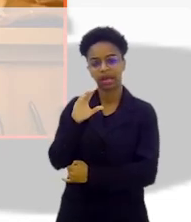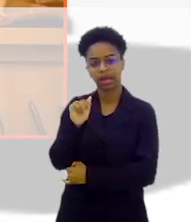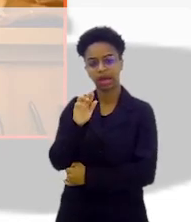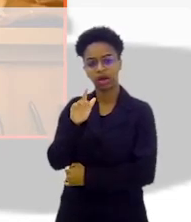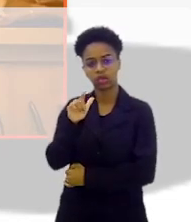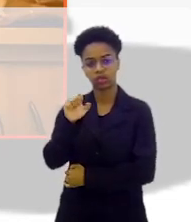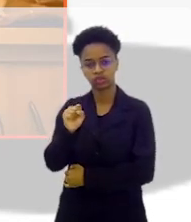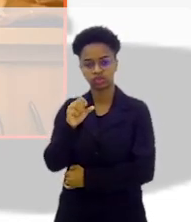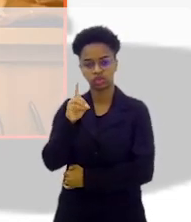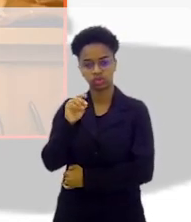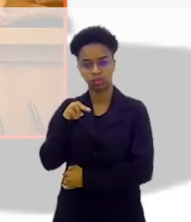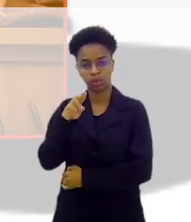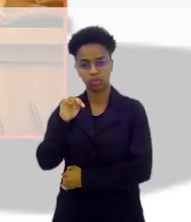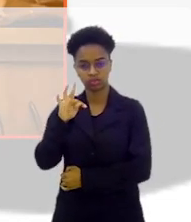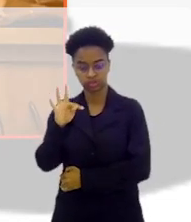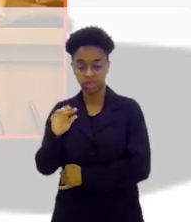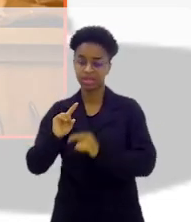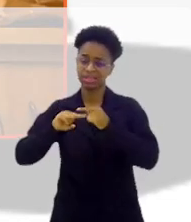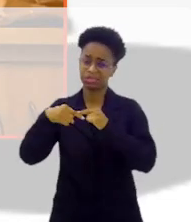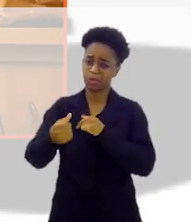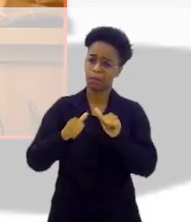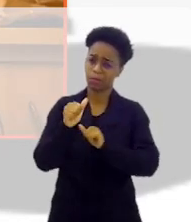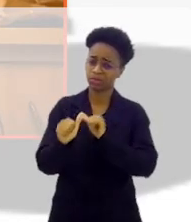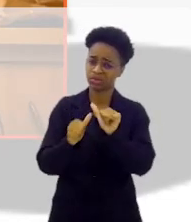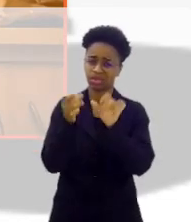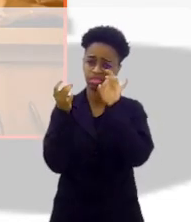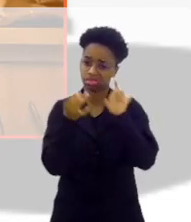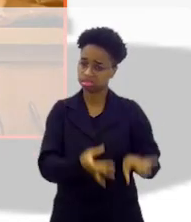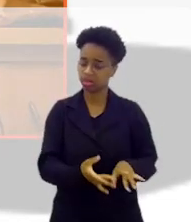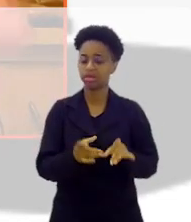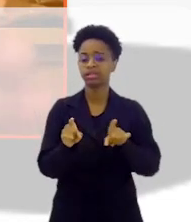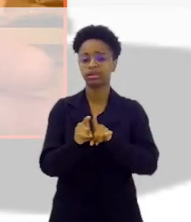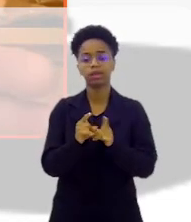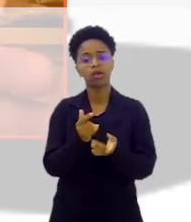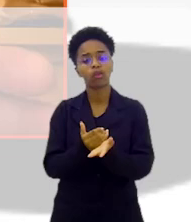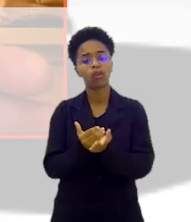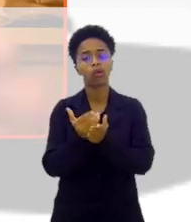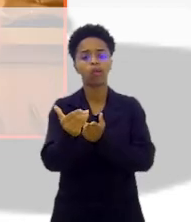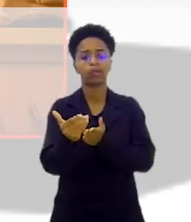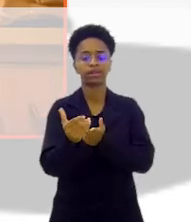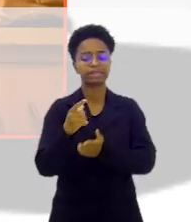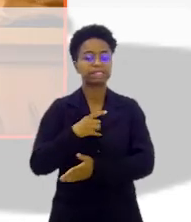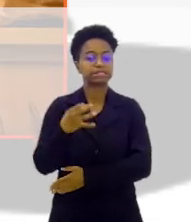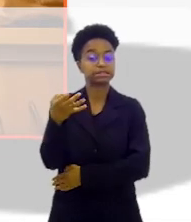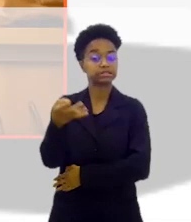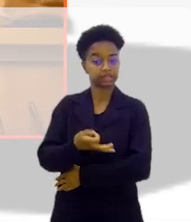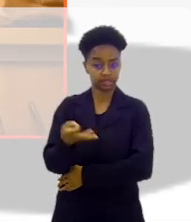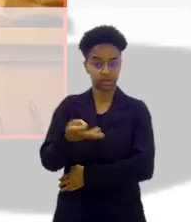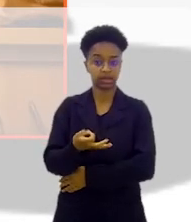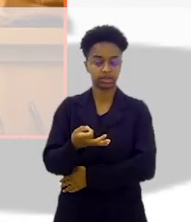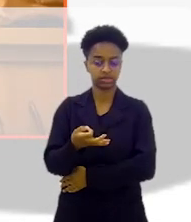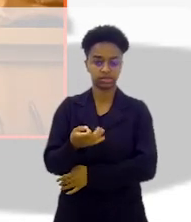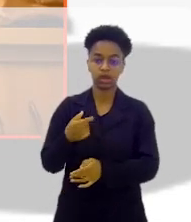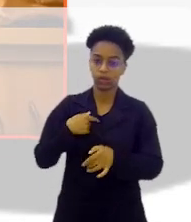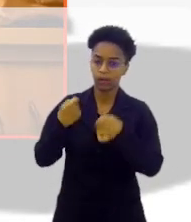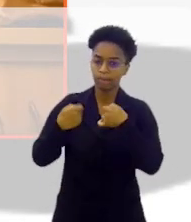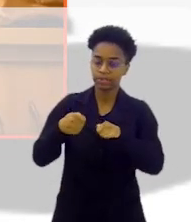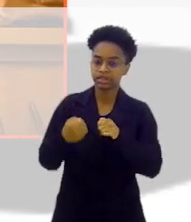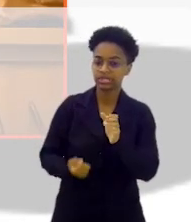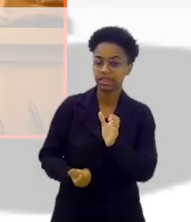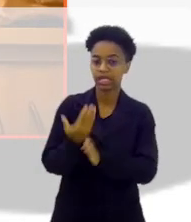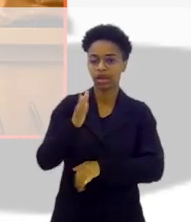isso depois eu mudei e acabei deixando disso e passei a ter a certeza que eu teria